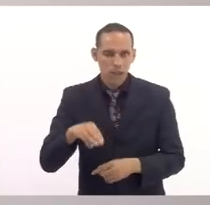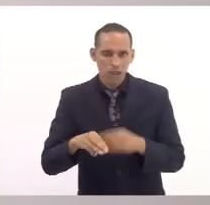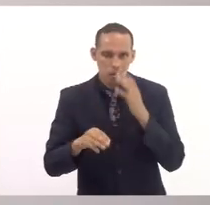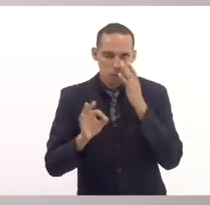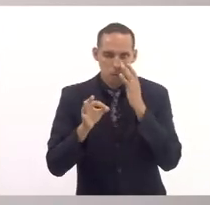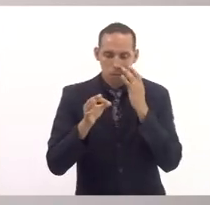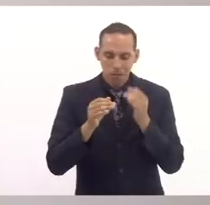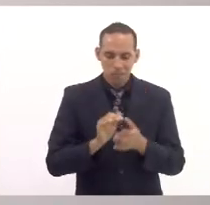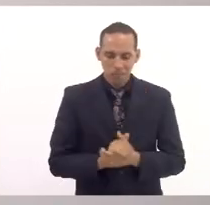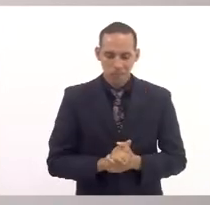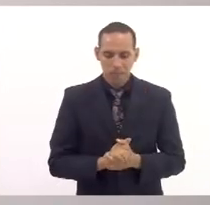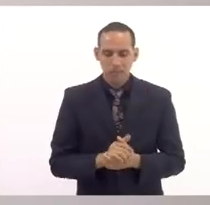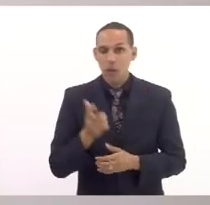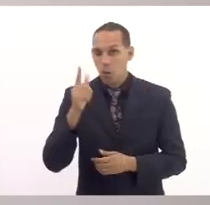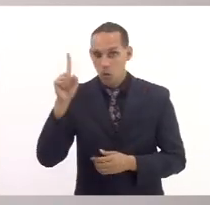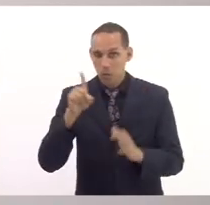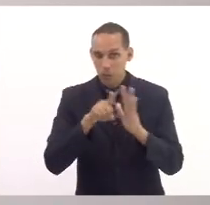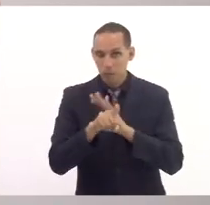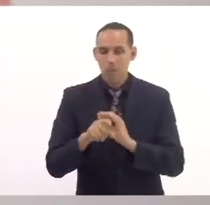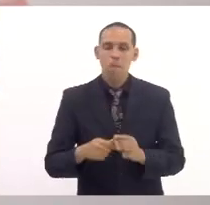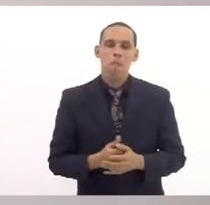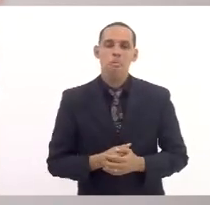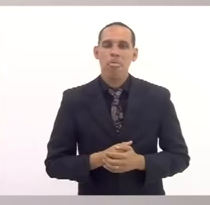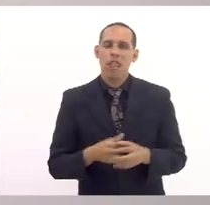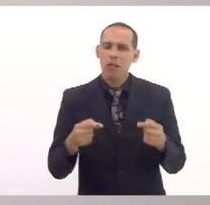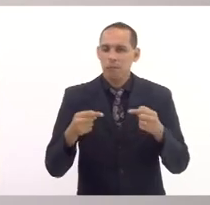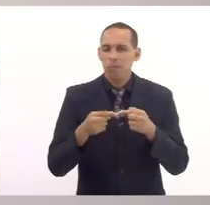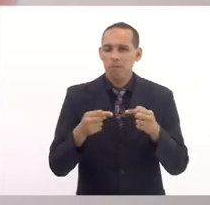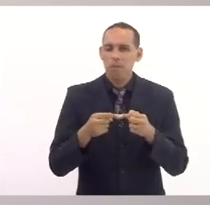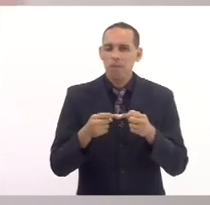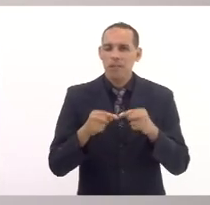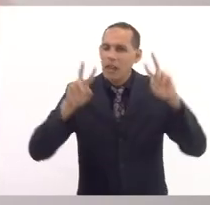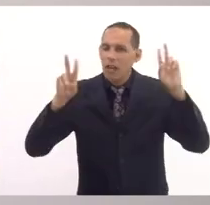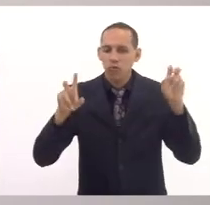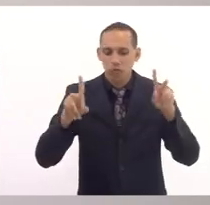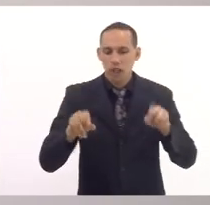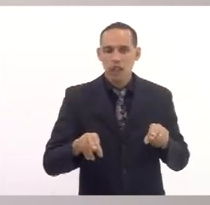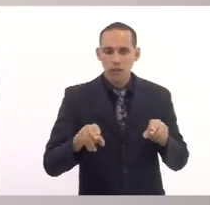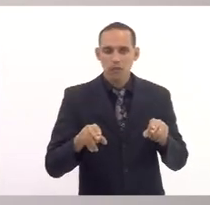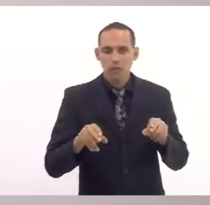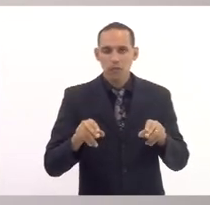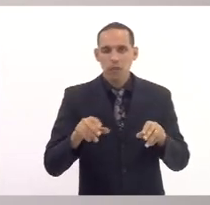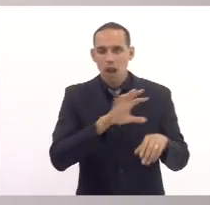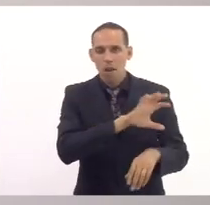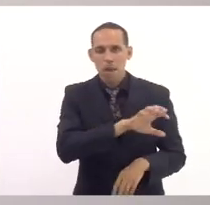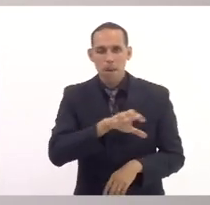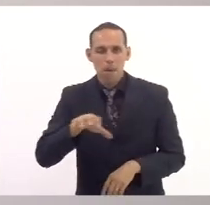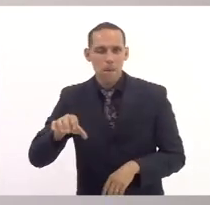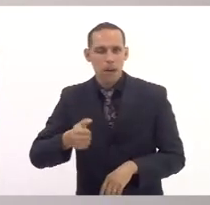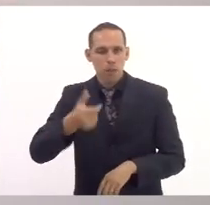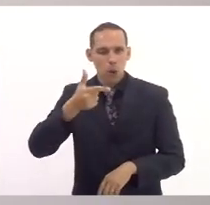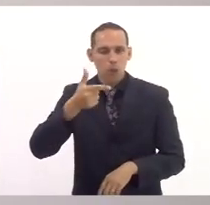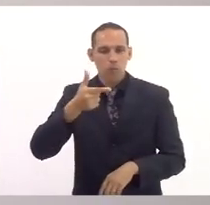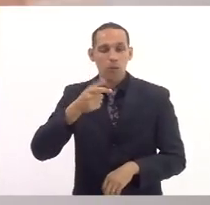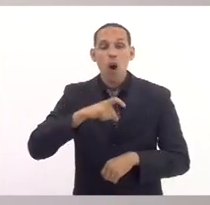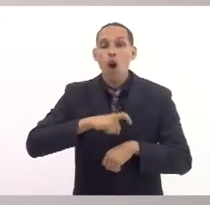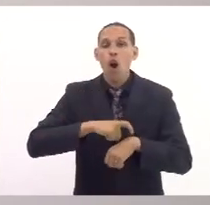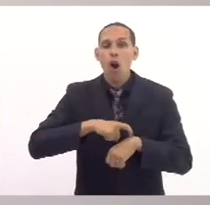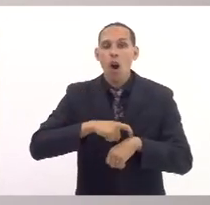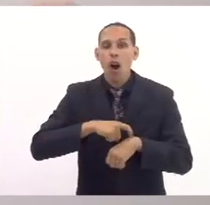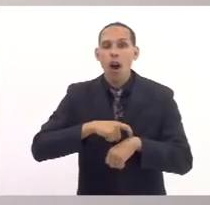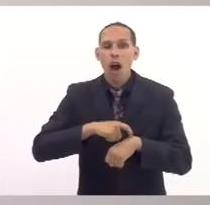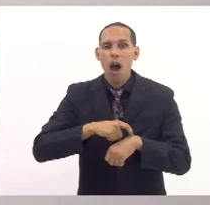outra questão em relação a esse mesmo assunto, dessas 12 estações, o horário de maior